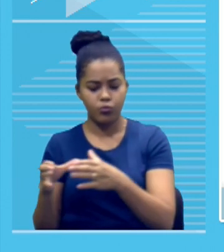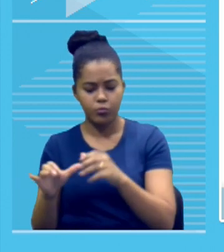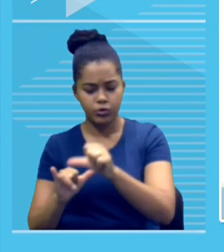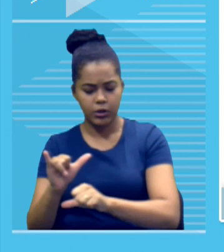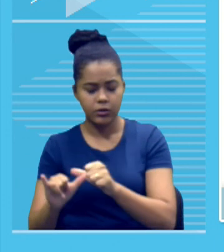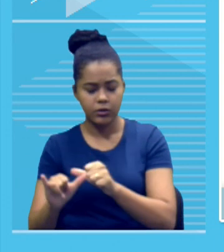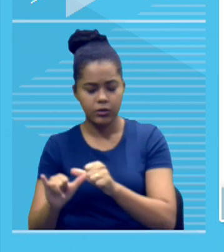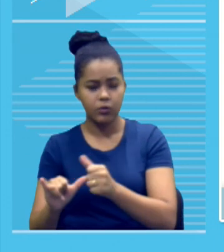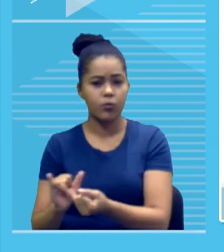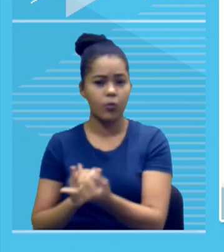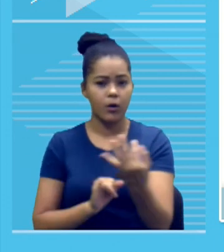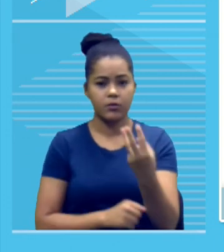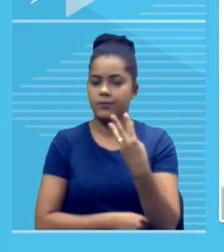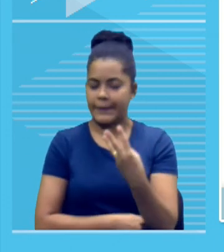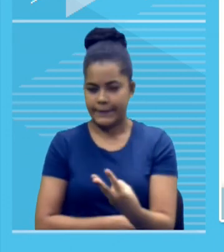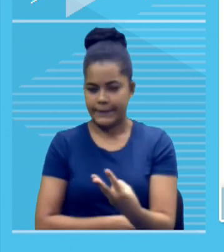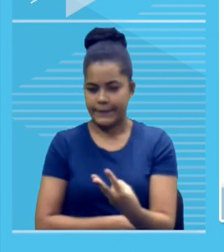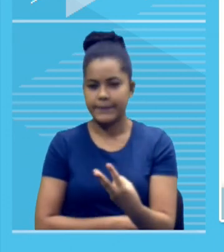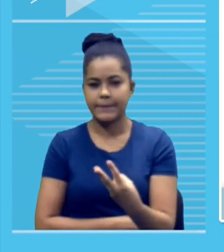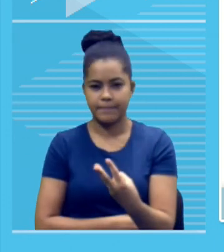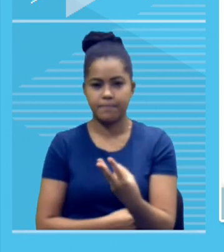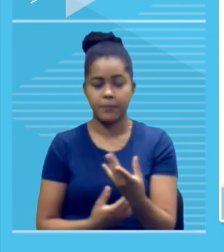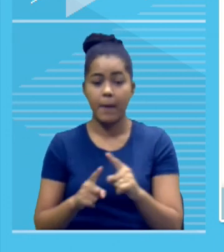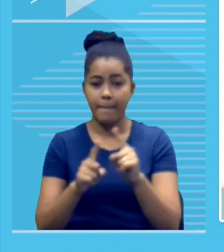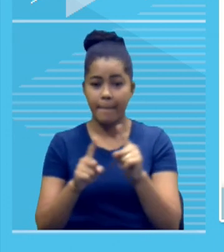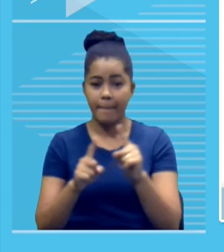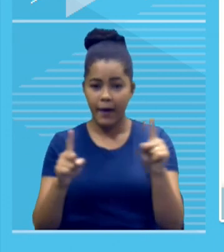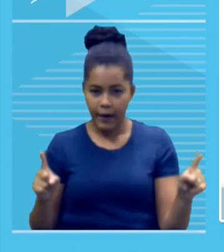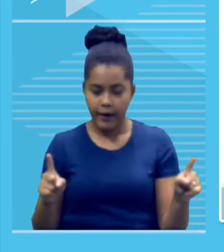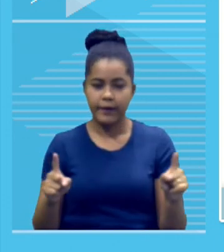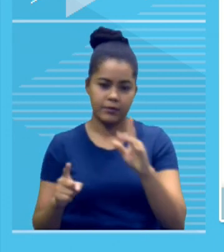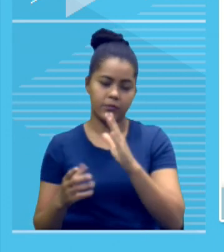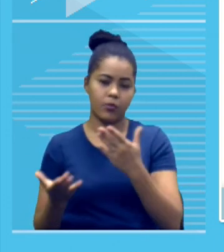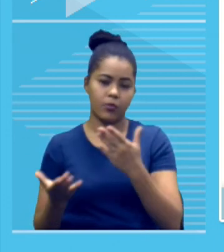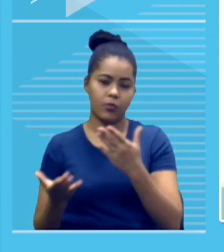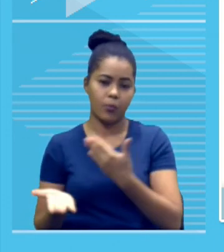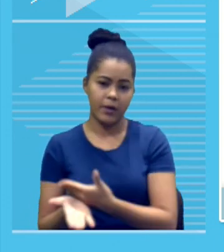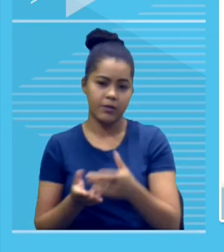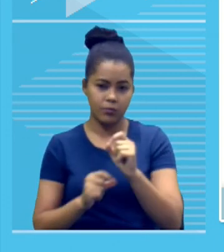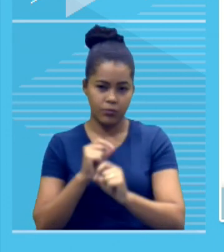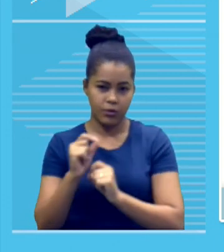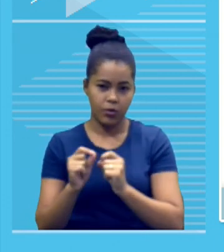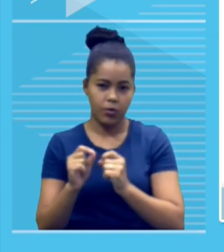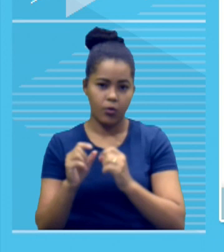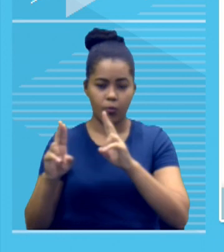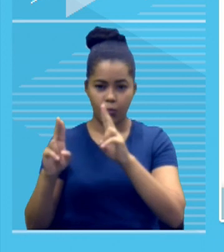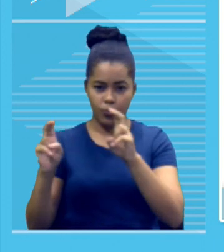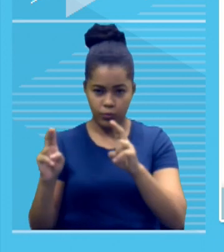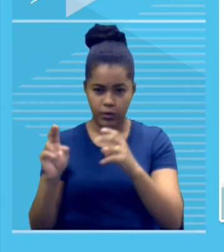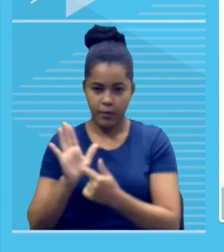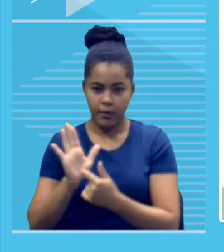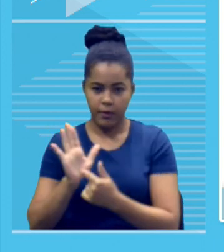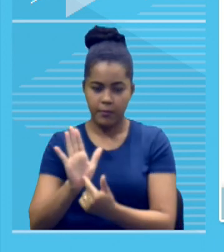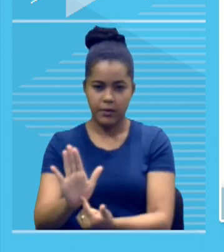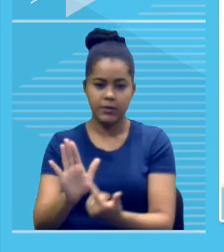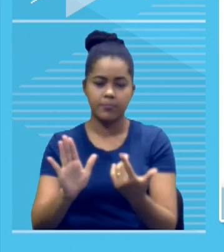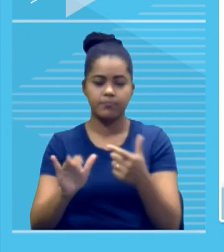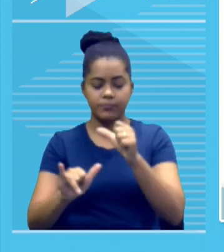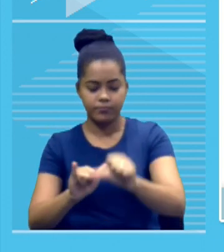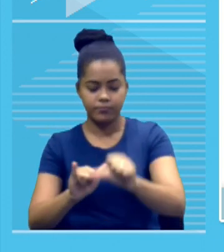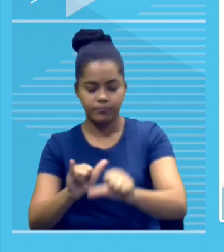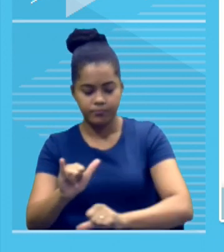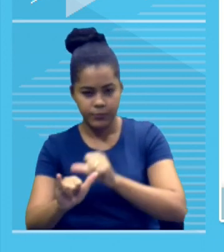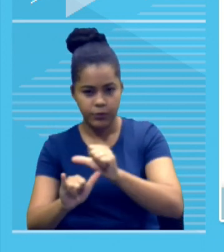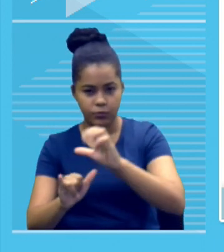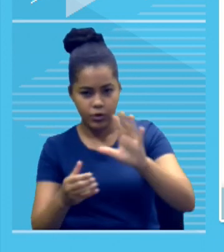nós vamos mostrar aqui para vocês, ó. Mas nós vamos falar logo do tema de hoje, que é a reação de adição. Reação de